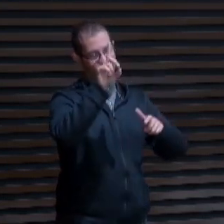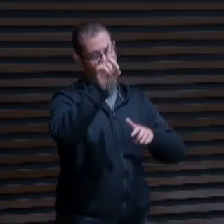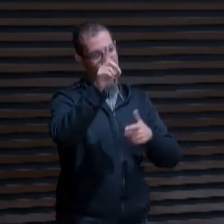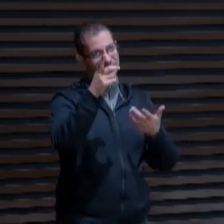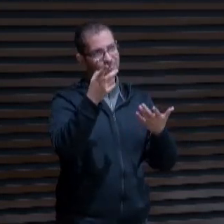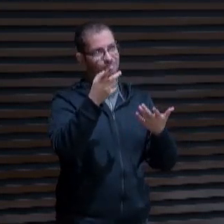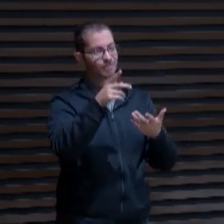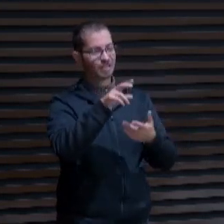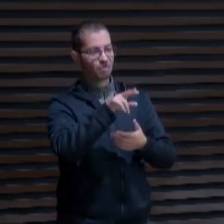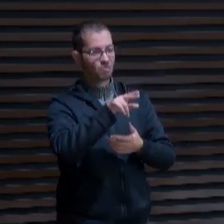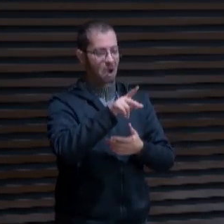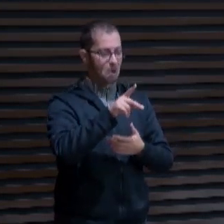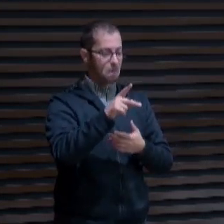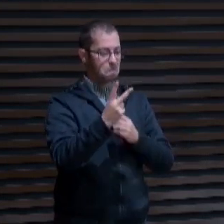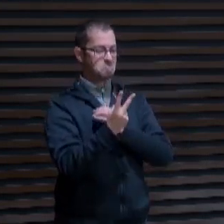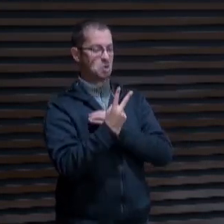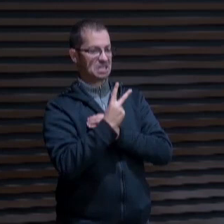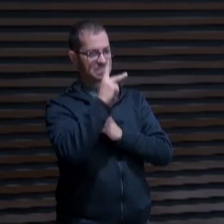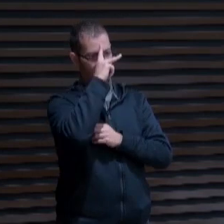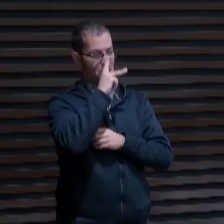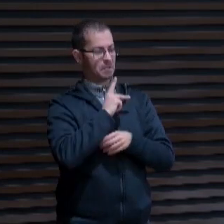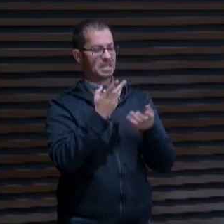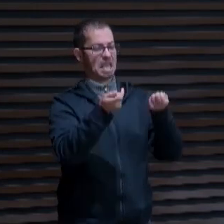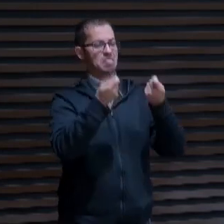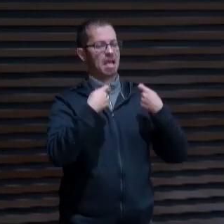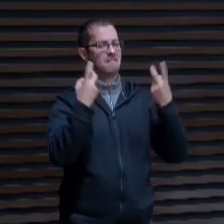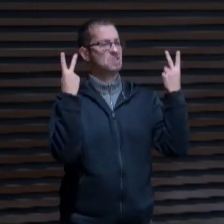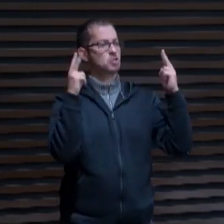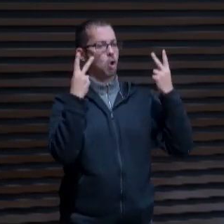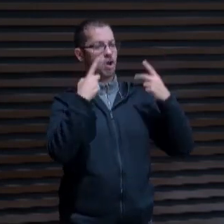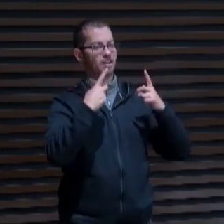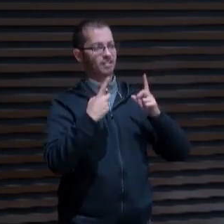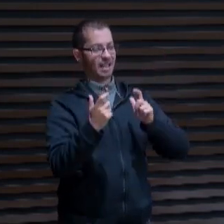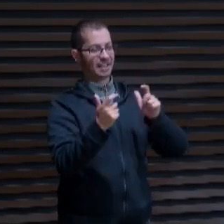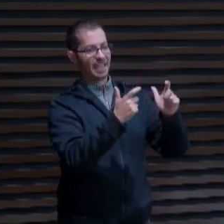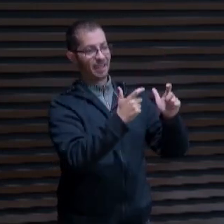algumas coisas para que garantisse a vitória deles nas guerras. Mas Deus não